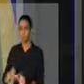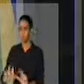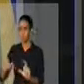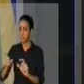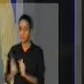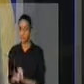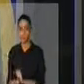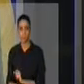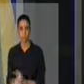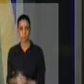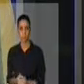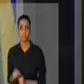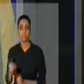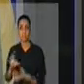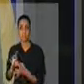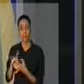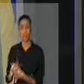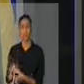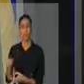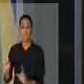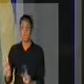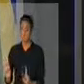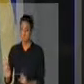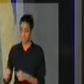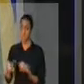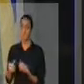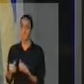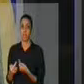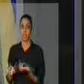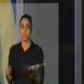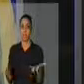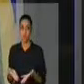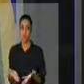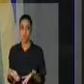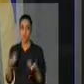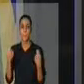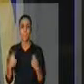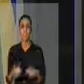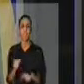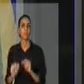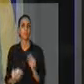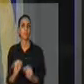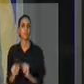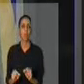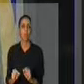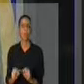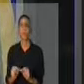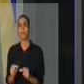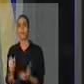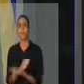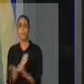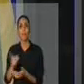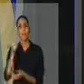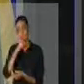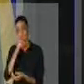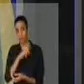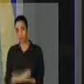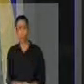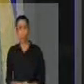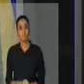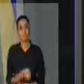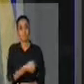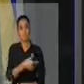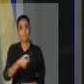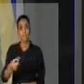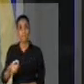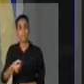serviço. Diante desse cenário desafiador, atualmente estamos sendo obrigados a deixar de assistir em sua plenitude cerca de 120 casos novos